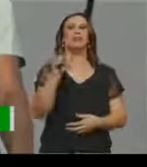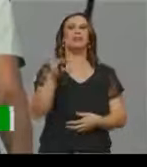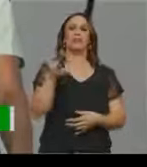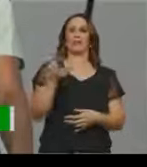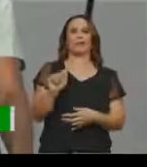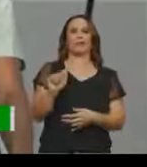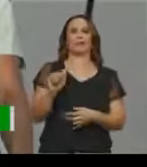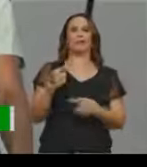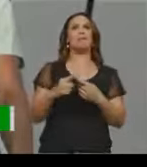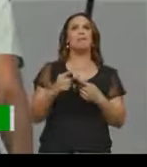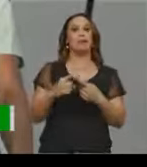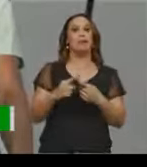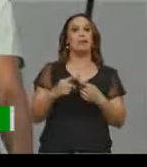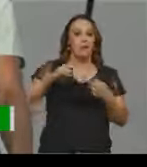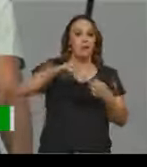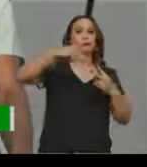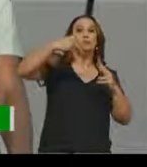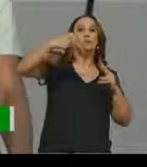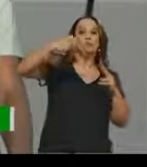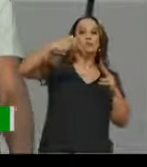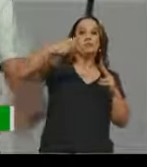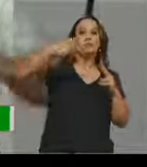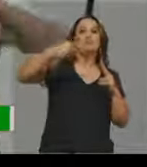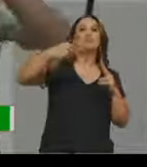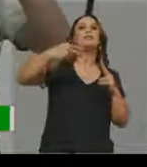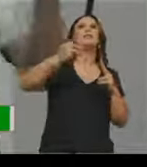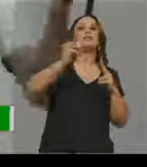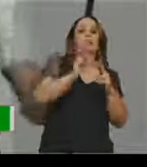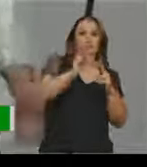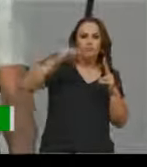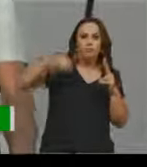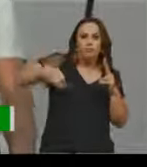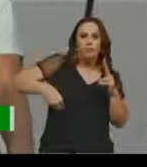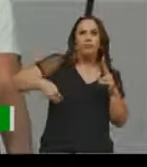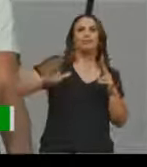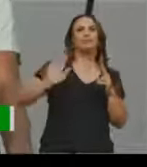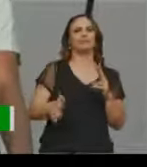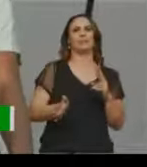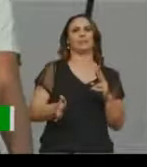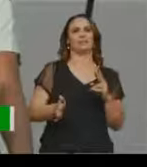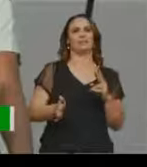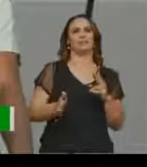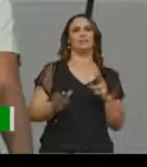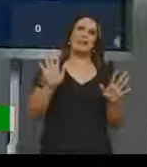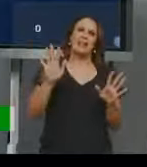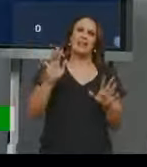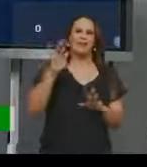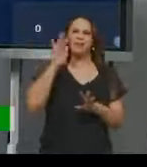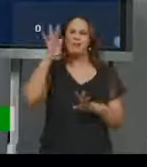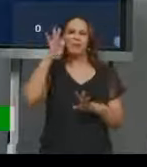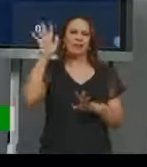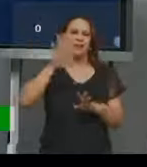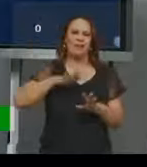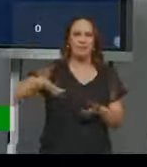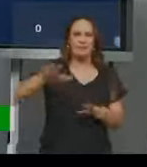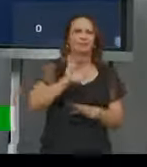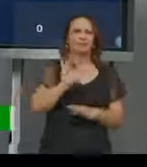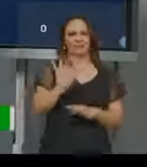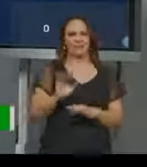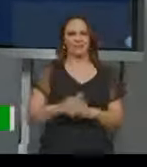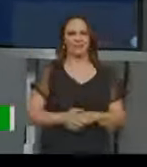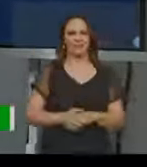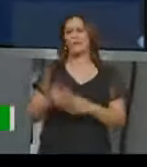você substituiu a função de um gene defeituoso. Essa é a ideia geral. Espero Muito que tenha sido obrigada, claro. professor. Vamos ler agora a nossa